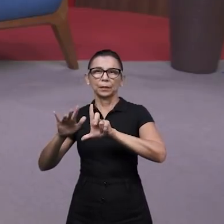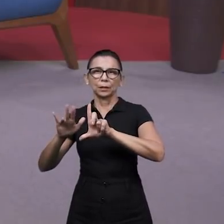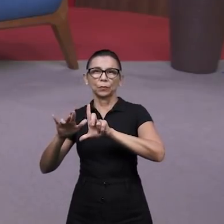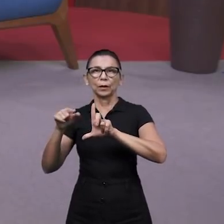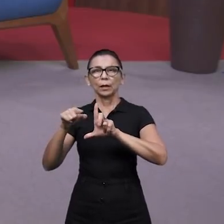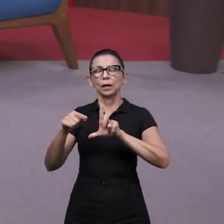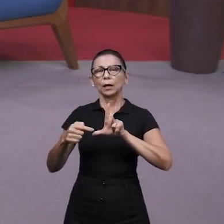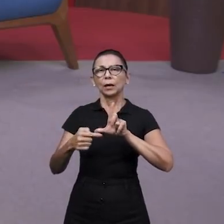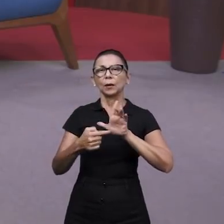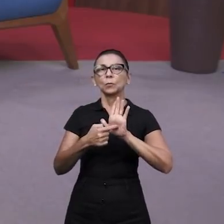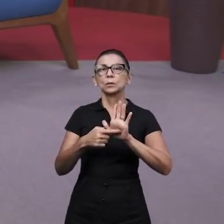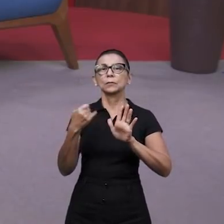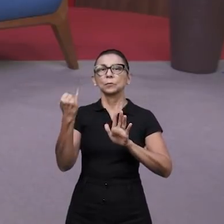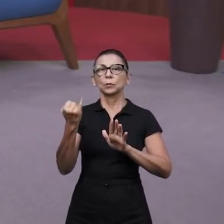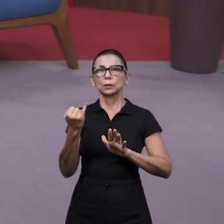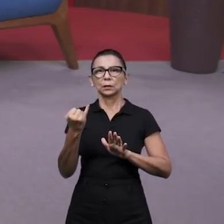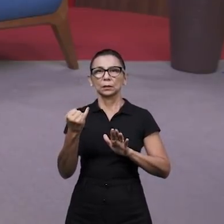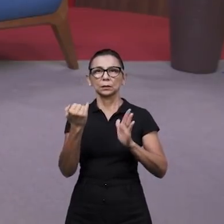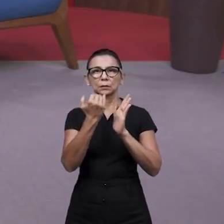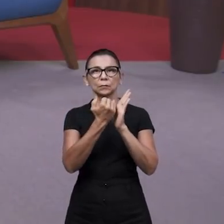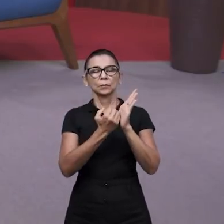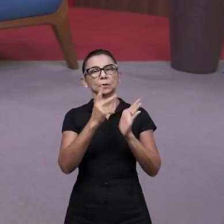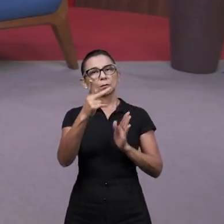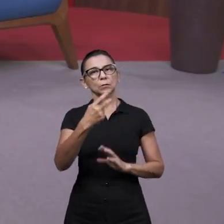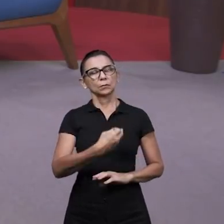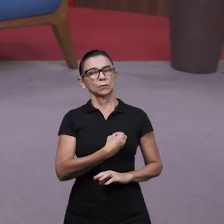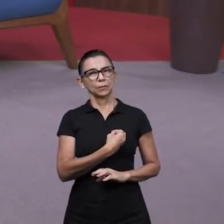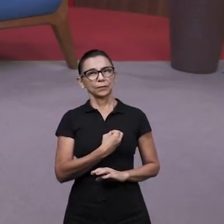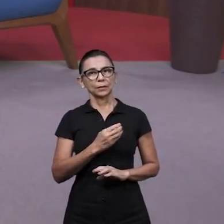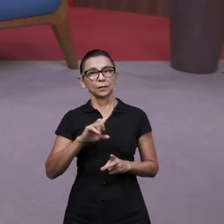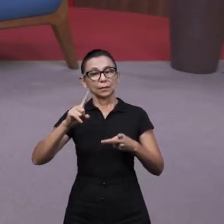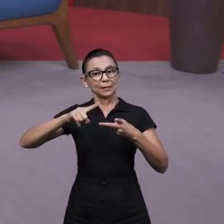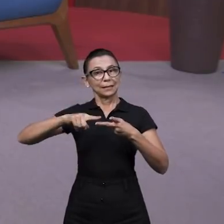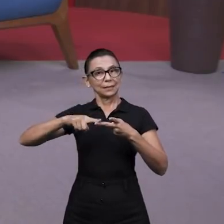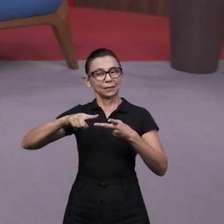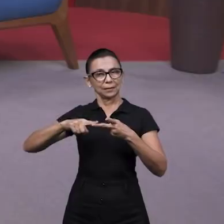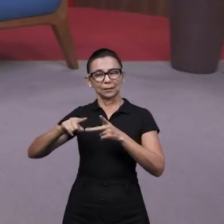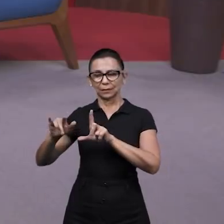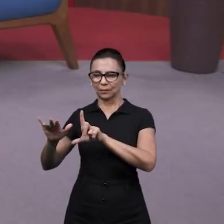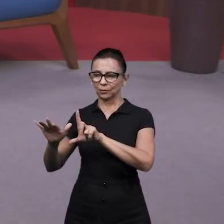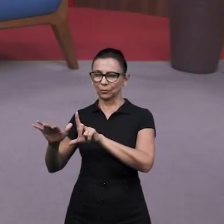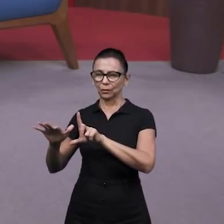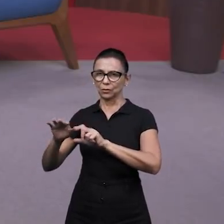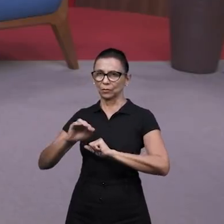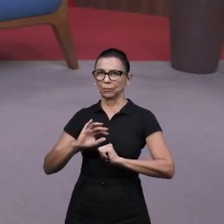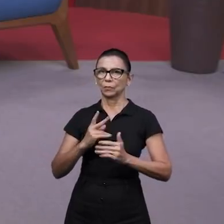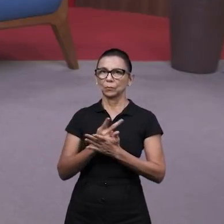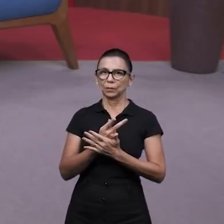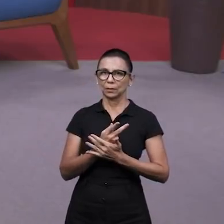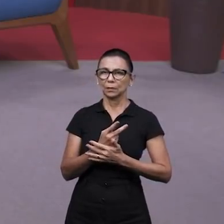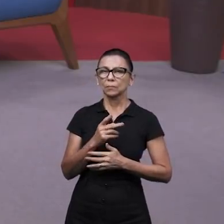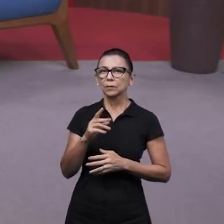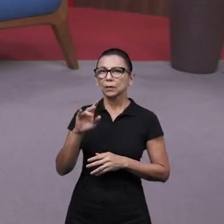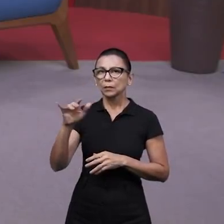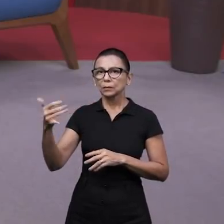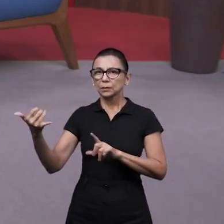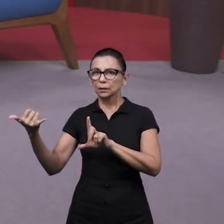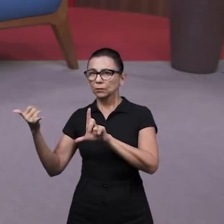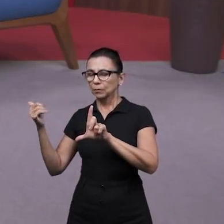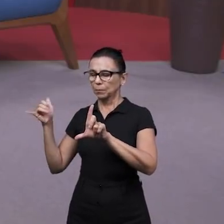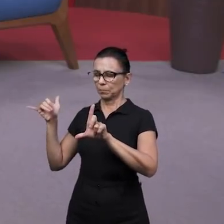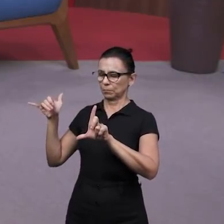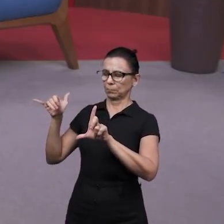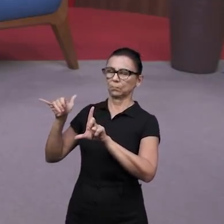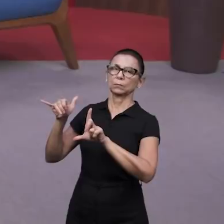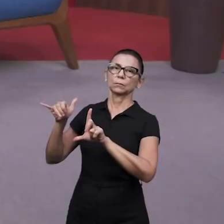importância do programa na sua vida. Esse segundo QR Code que a gente está colocando agora, quando você aponta a câmera do seu celular para ele,